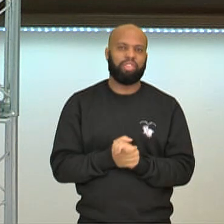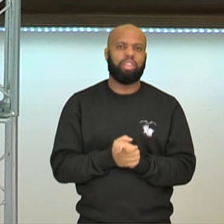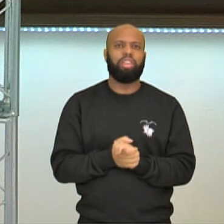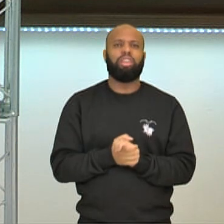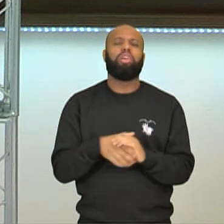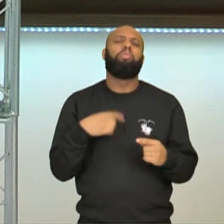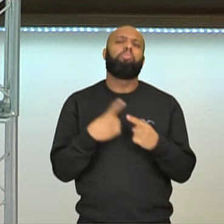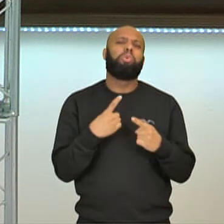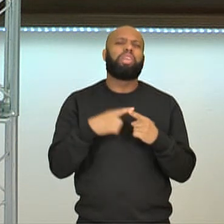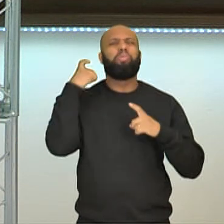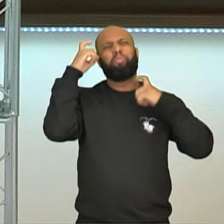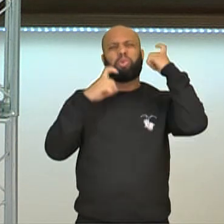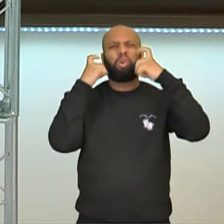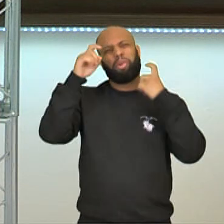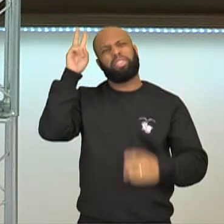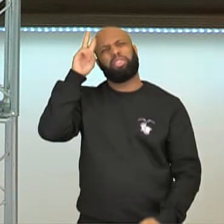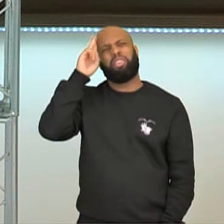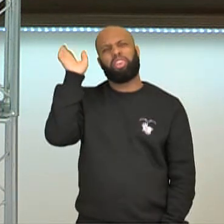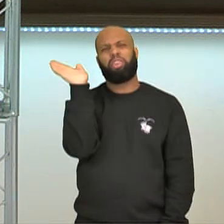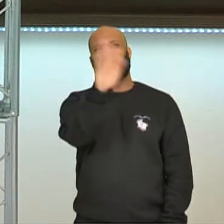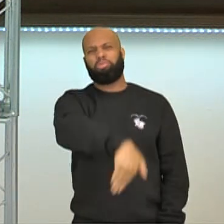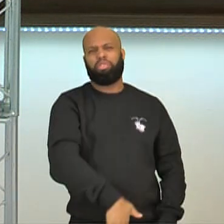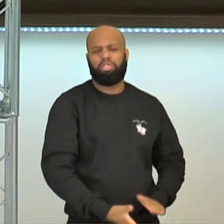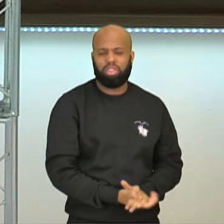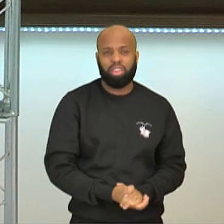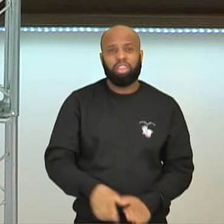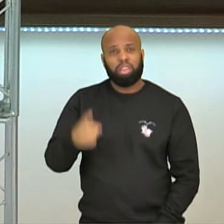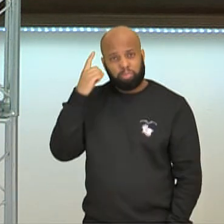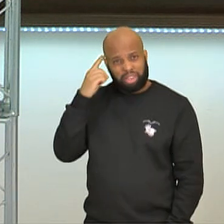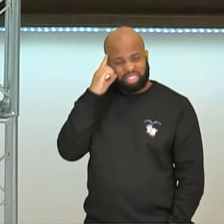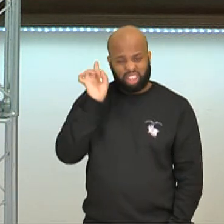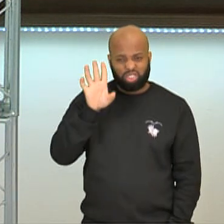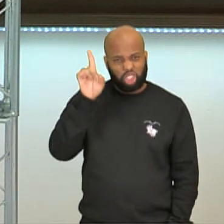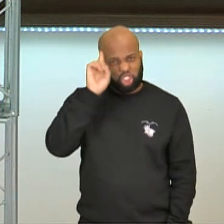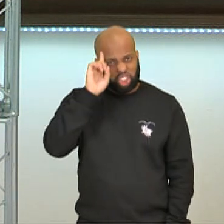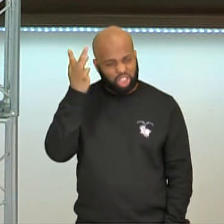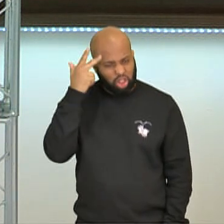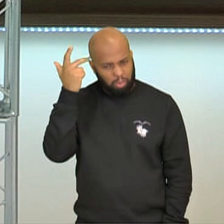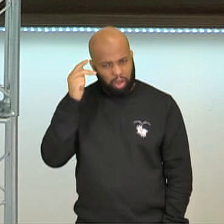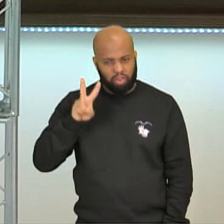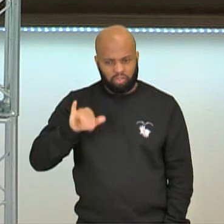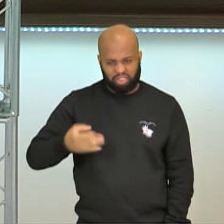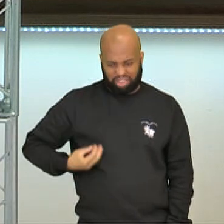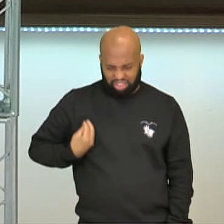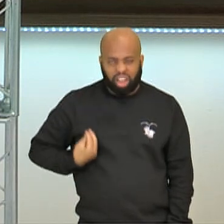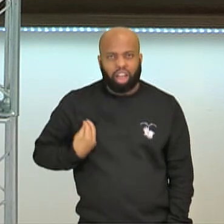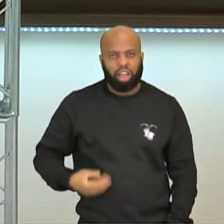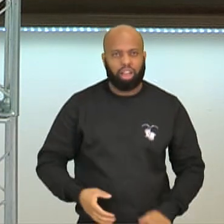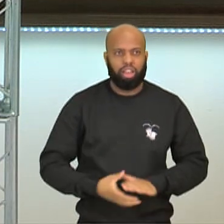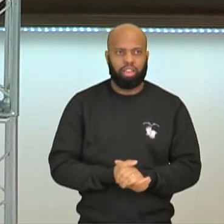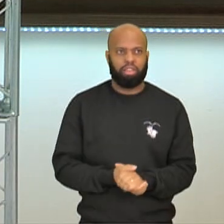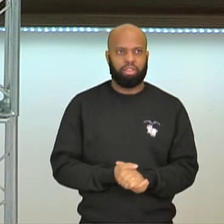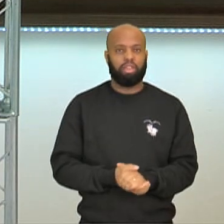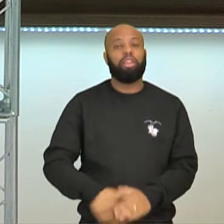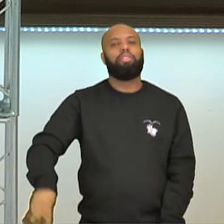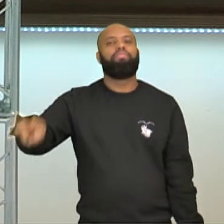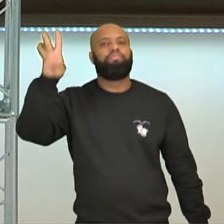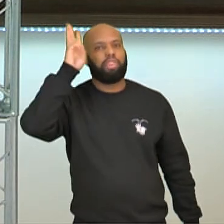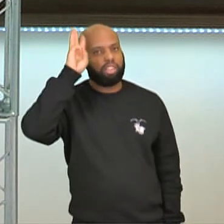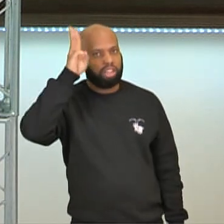que a gente se preocupar tanto com segunda-feira? Vamos pensar que é só mais um dia e vamos viver.